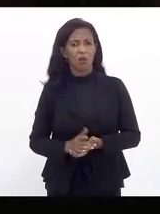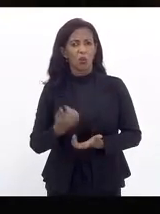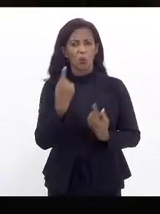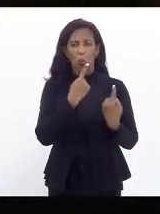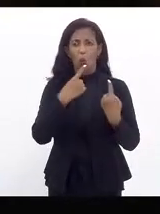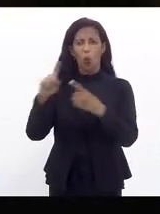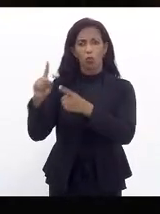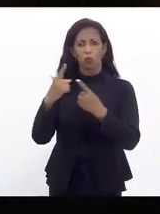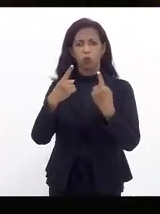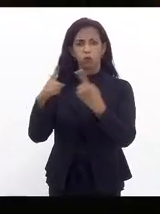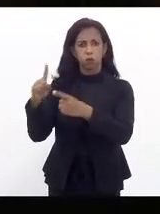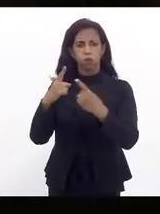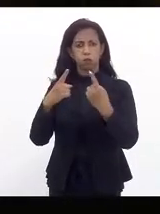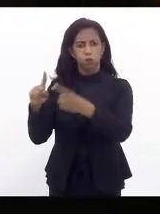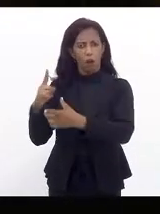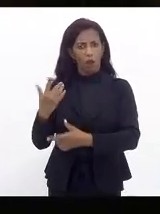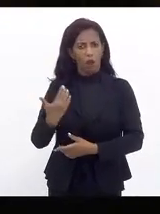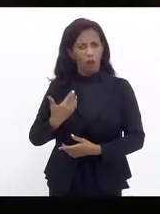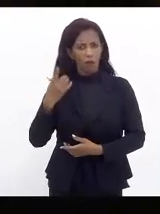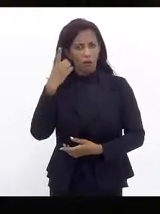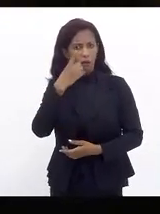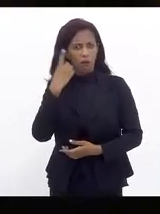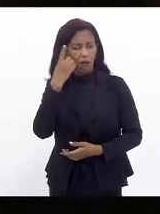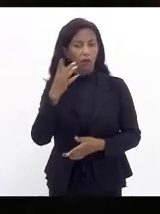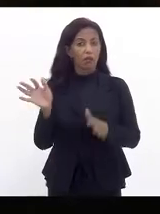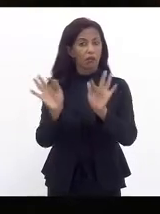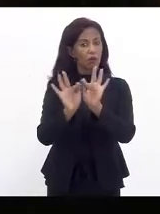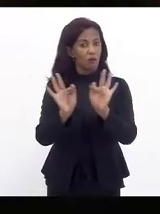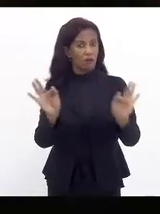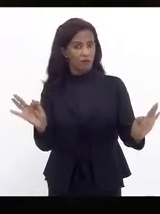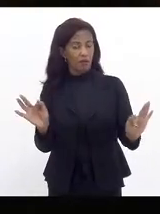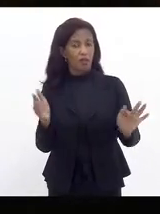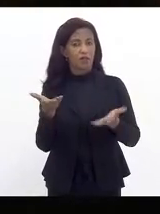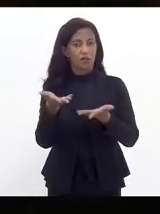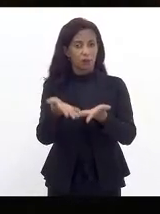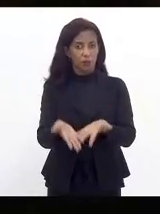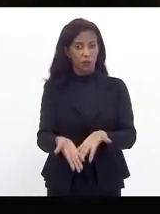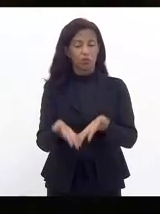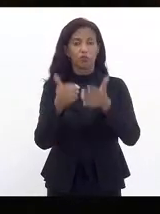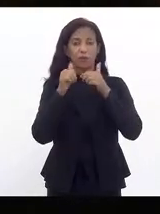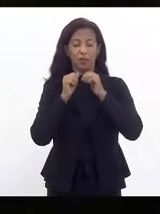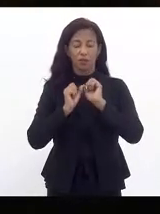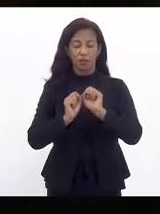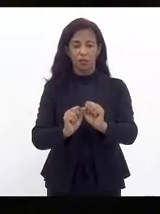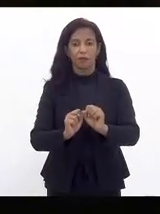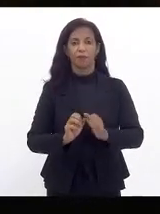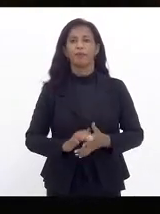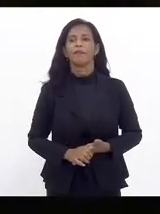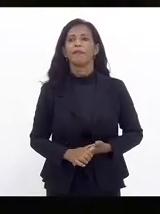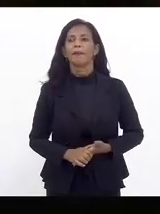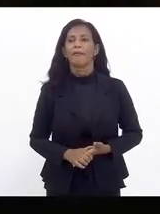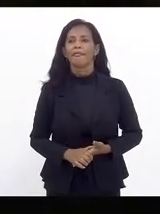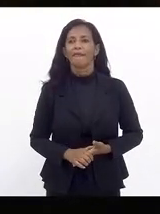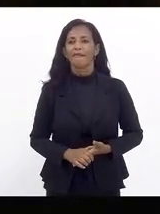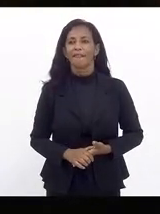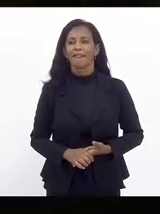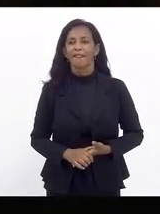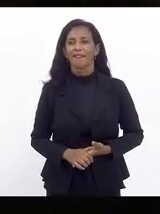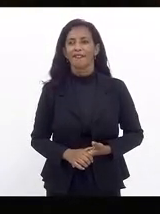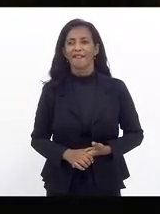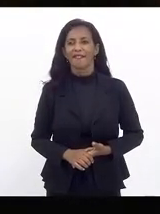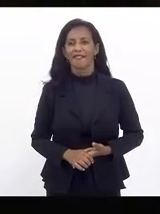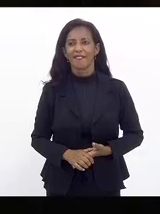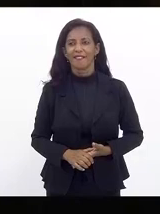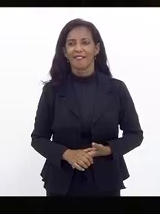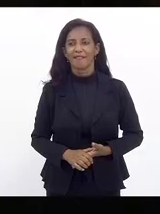um outro parlamentar. Até foi uma frase usada por uma dos assessores: eu vou explodir a